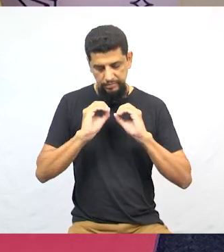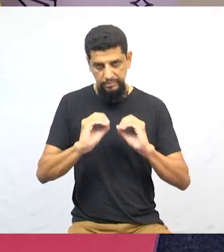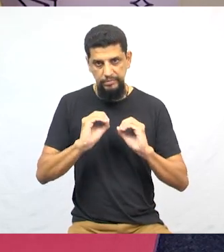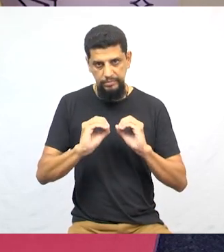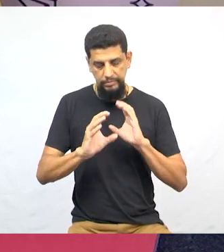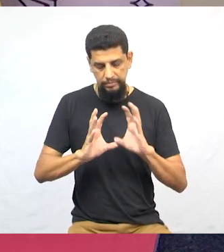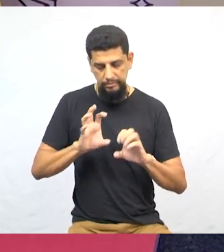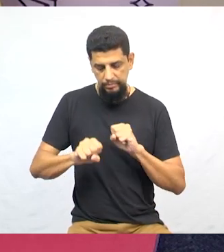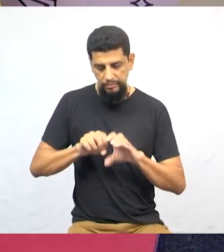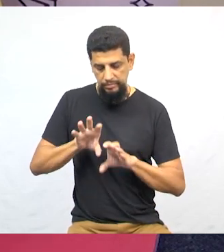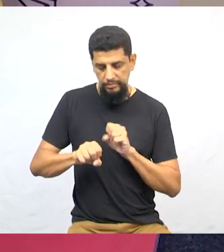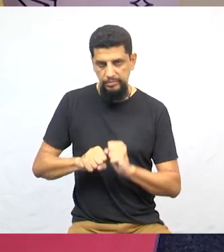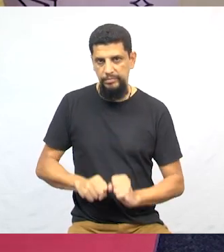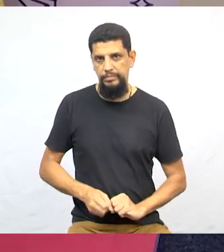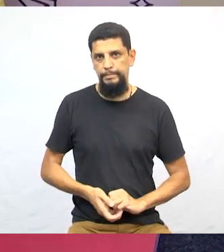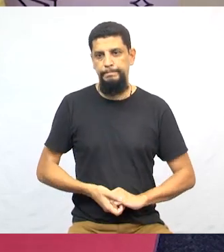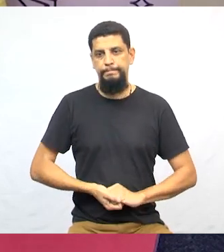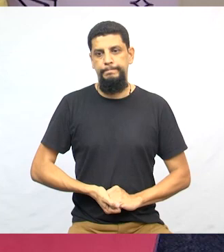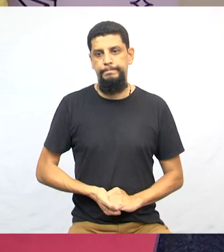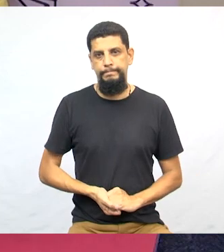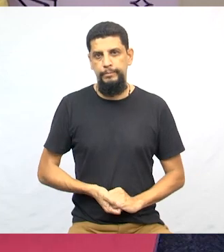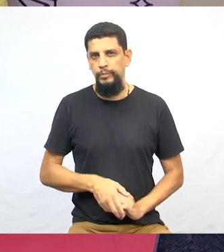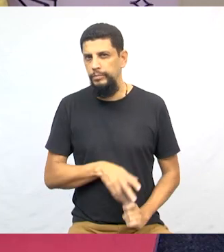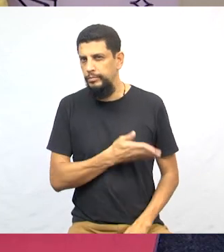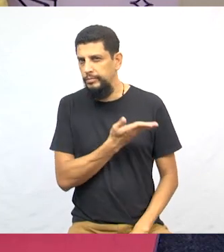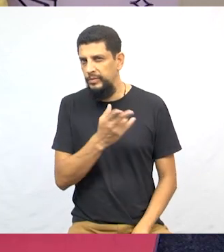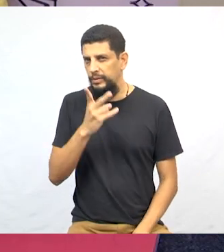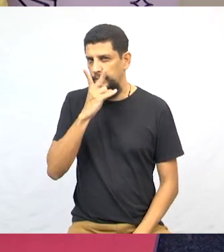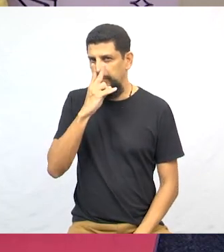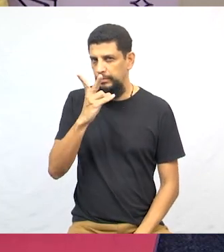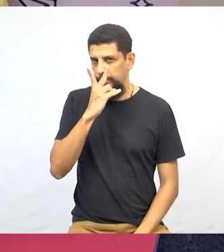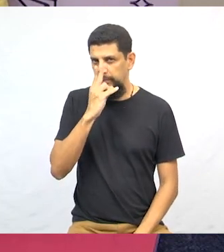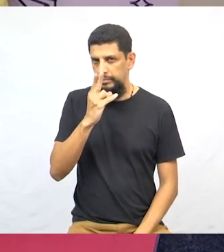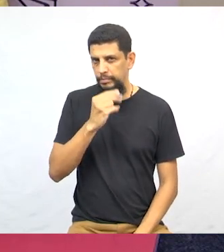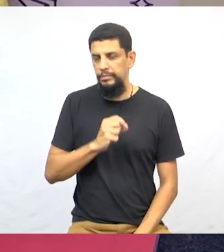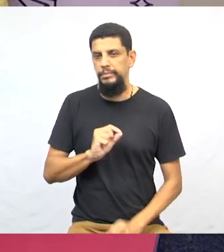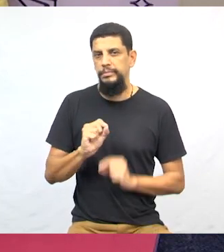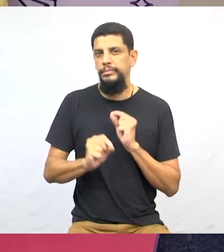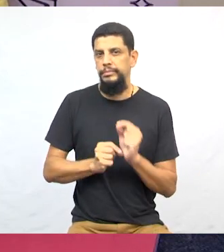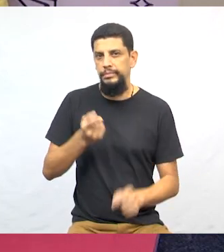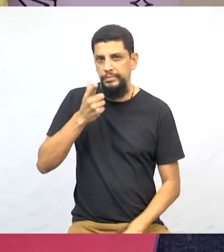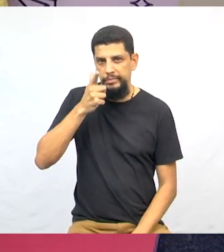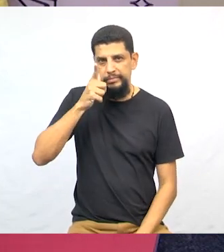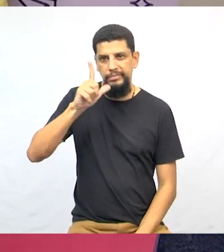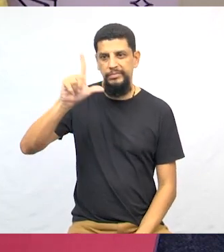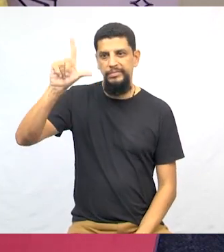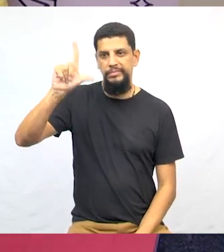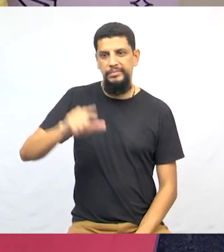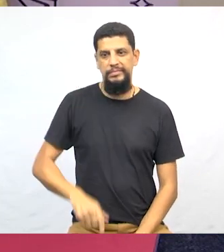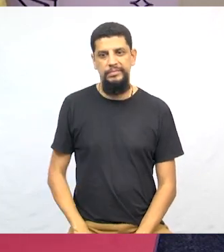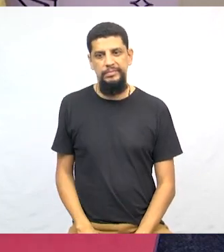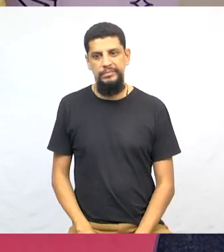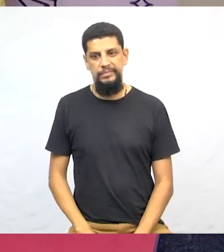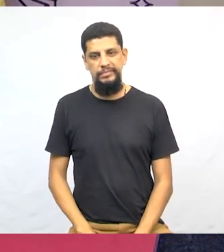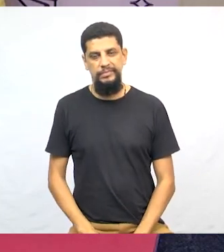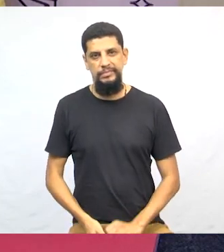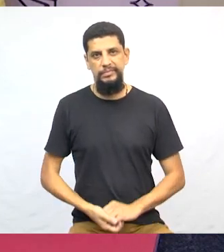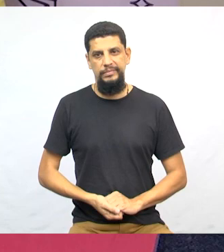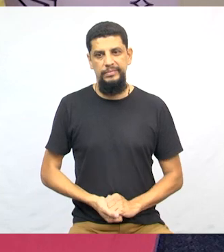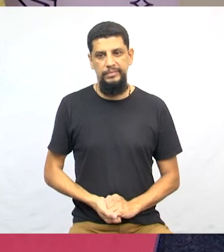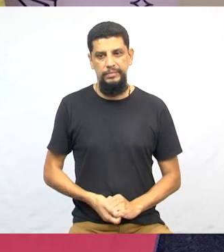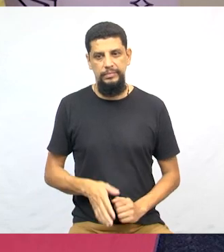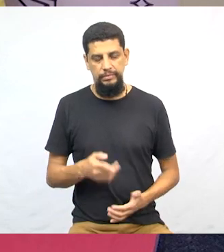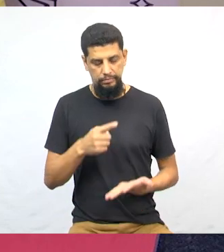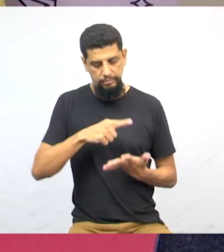aqui. Você pega ali as minhas. Ah, é verdade. O que vocês acham? A sua. Ai, meu Deus. As suas são as